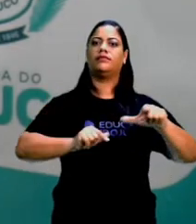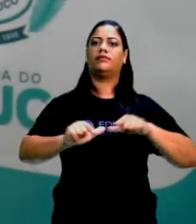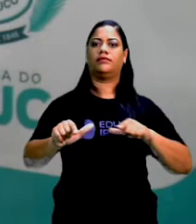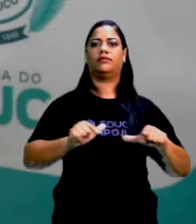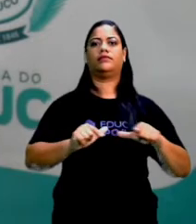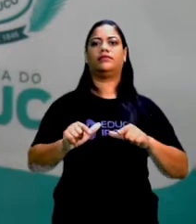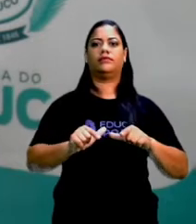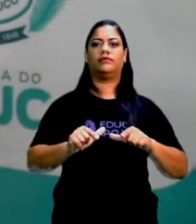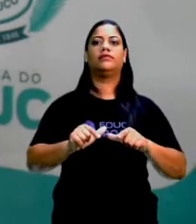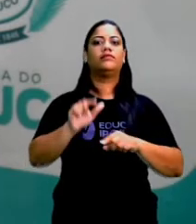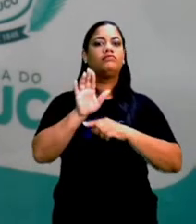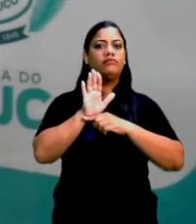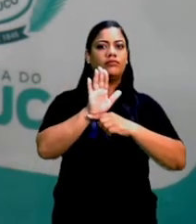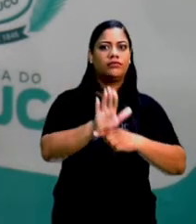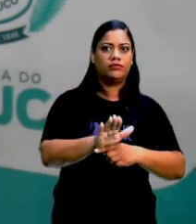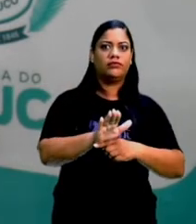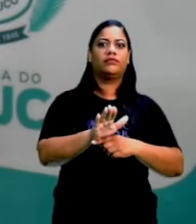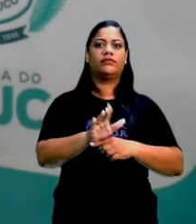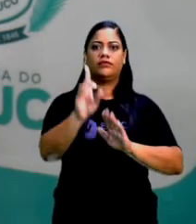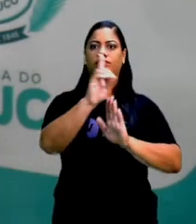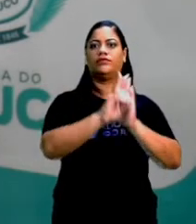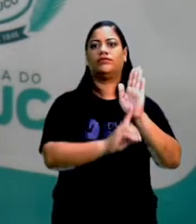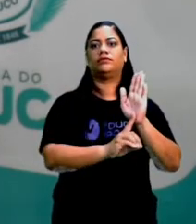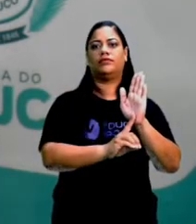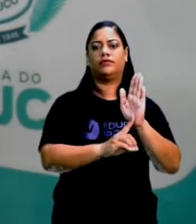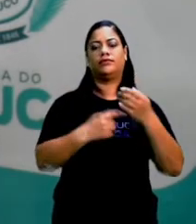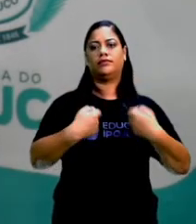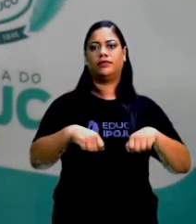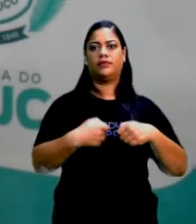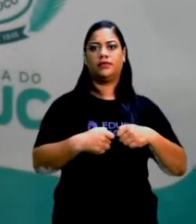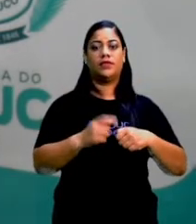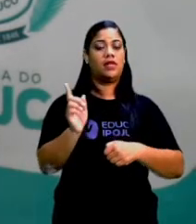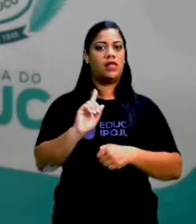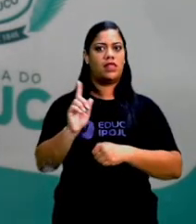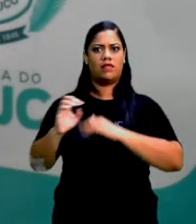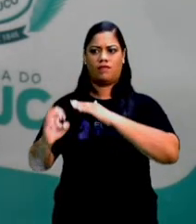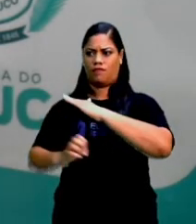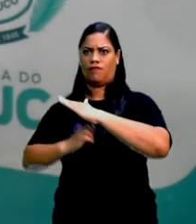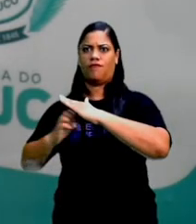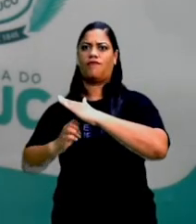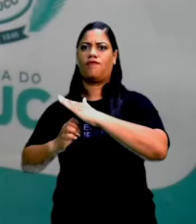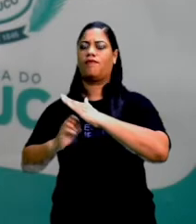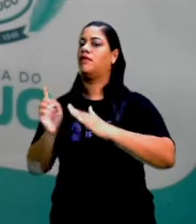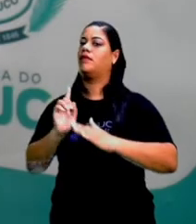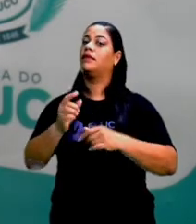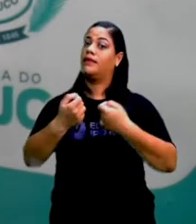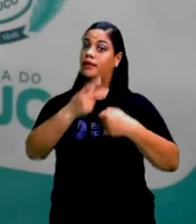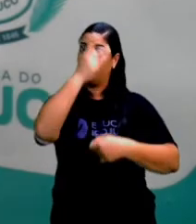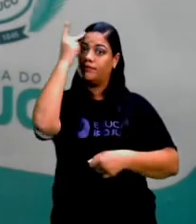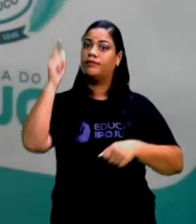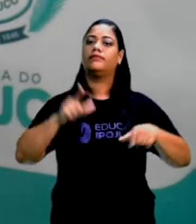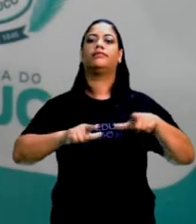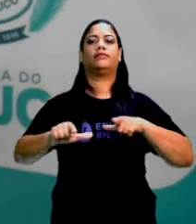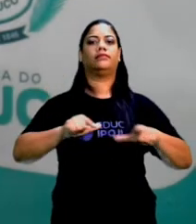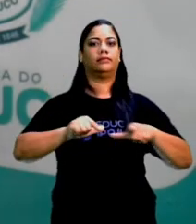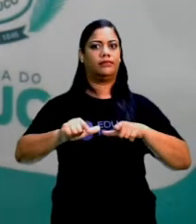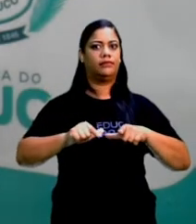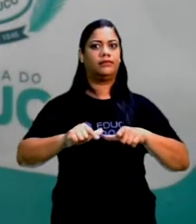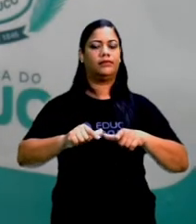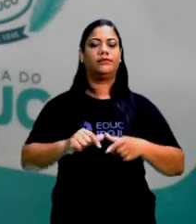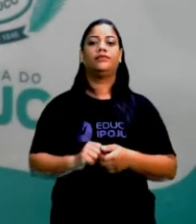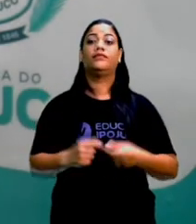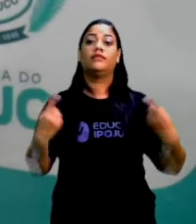ali auxiliando o trabalhador naquele socorro. E não está do lado do empregador, não, é do trabalhador. E o